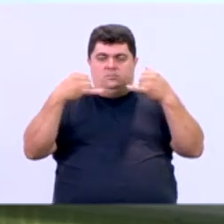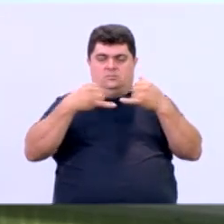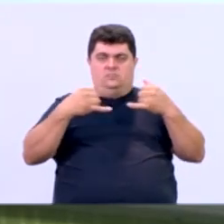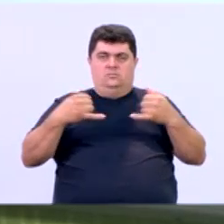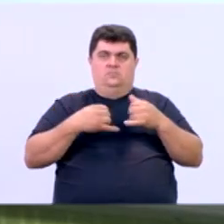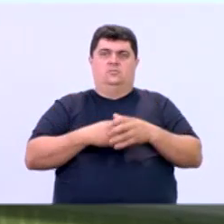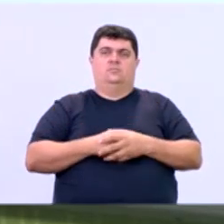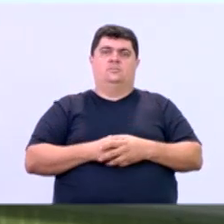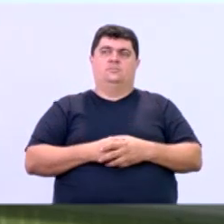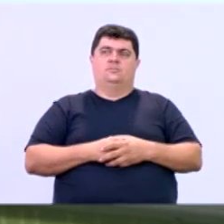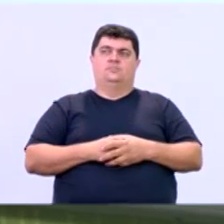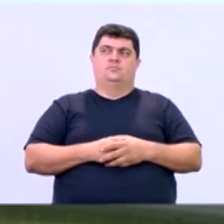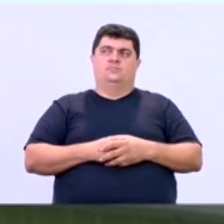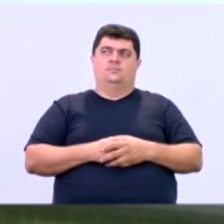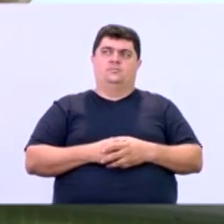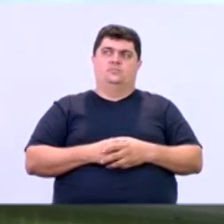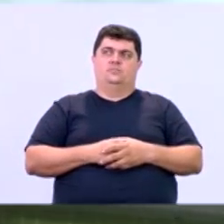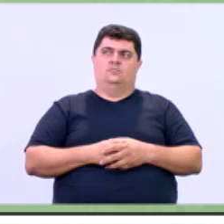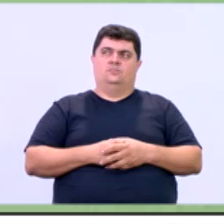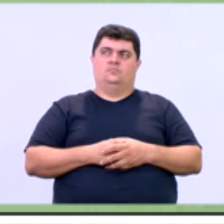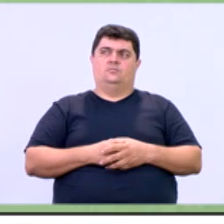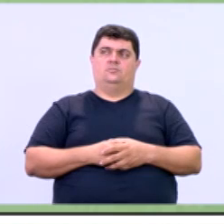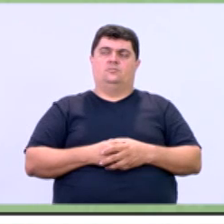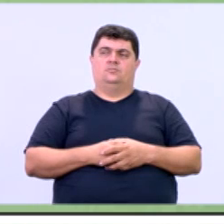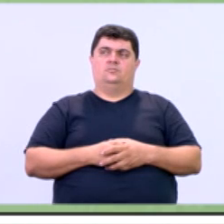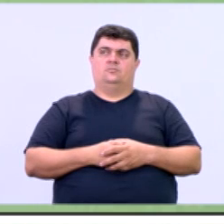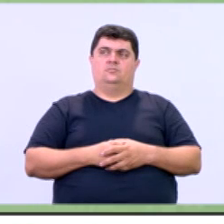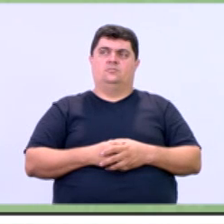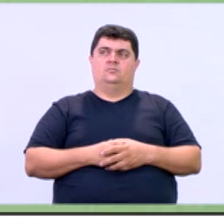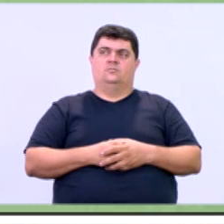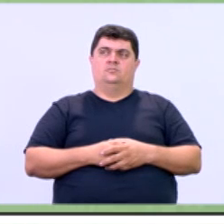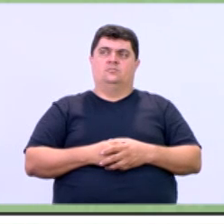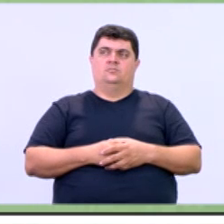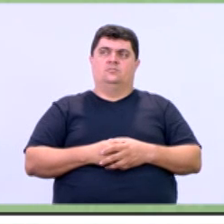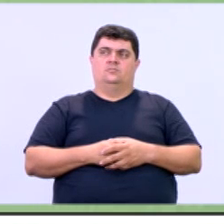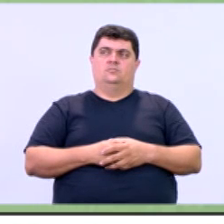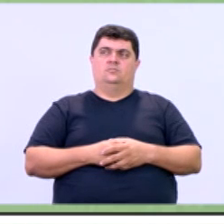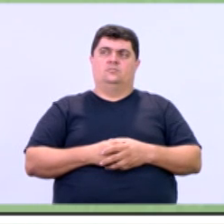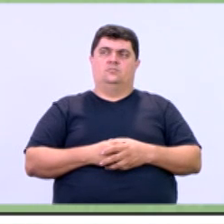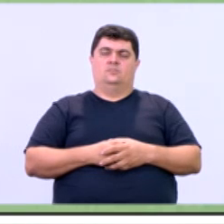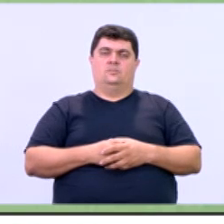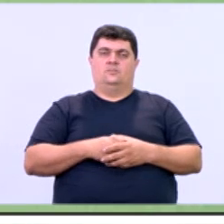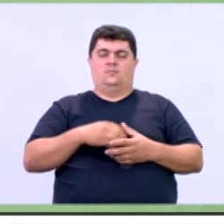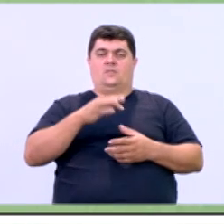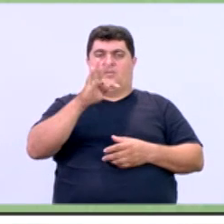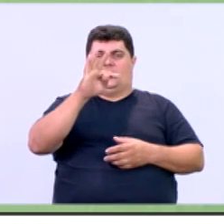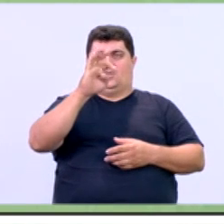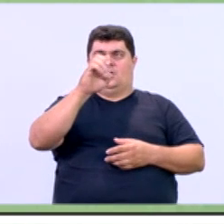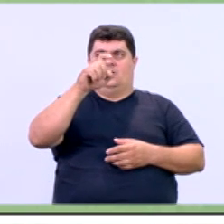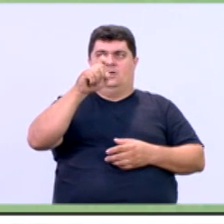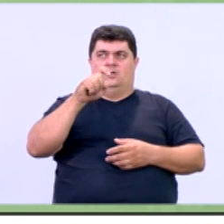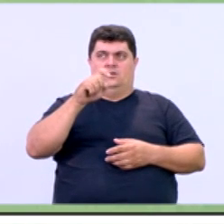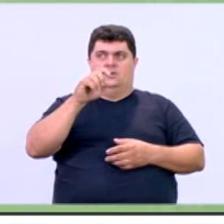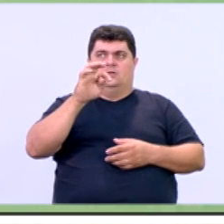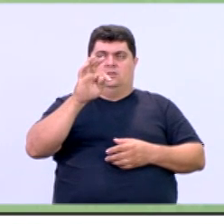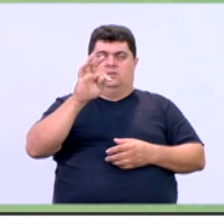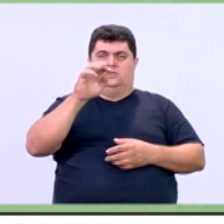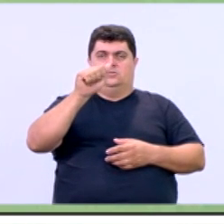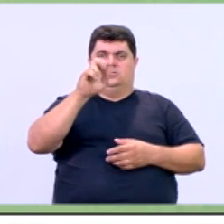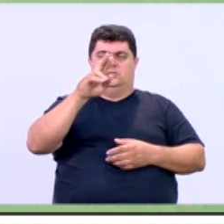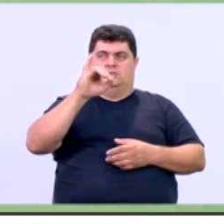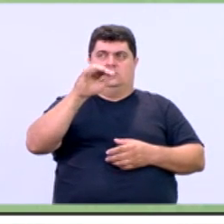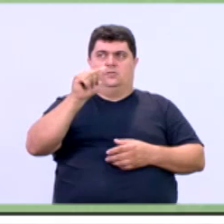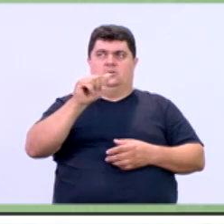colunas, tá? Então, é a mesma coisa. A gente usa text área, o nome,